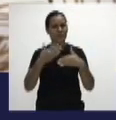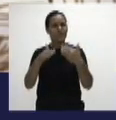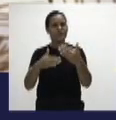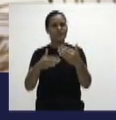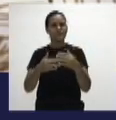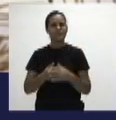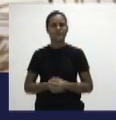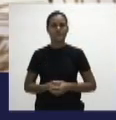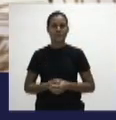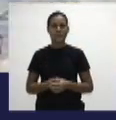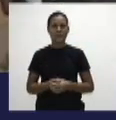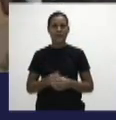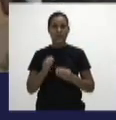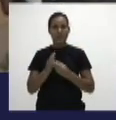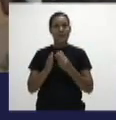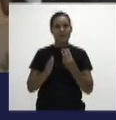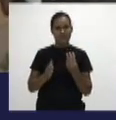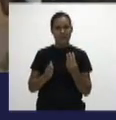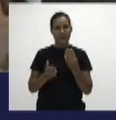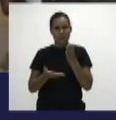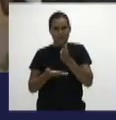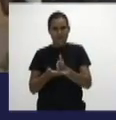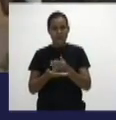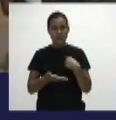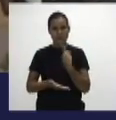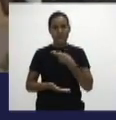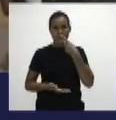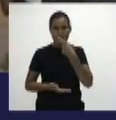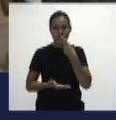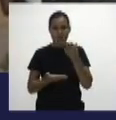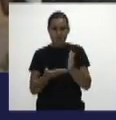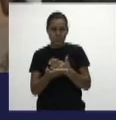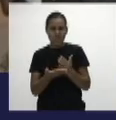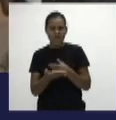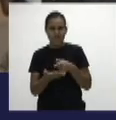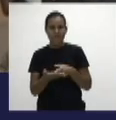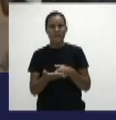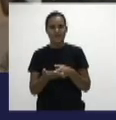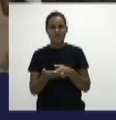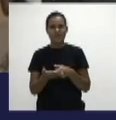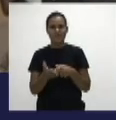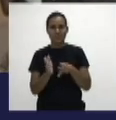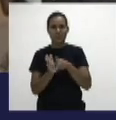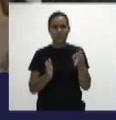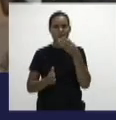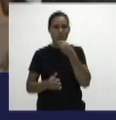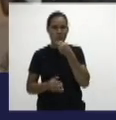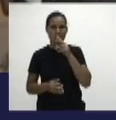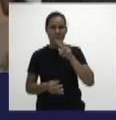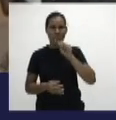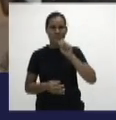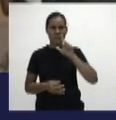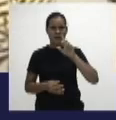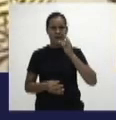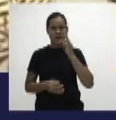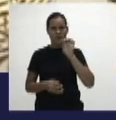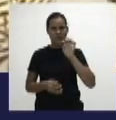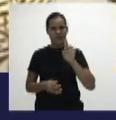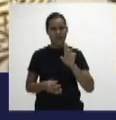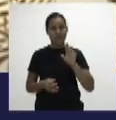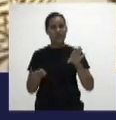preparou tudo isso né certa forma no terceiro bloco A gente fala um pouquinho mais sobre o livro do Walter fala um pouco